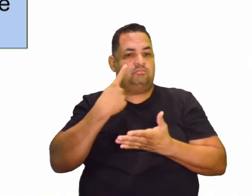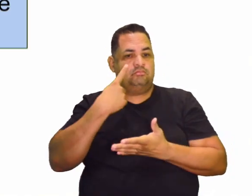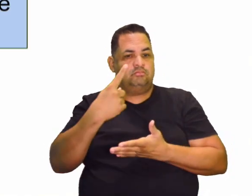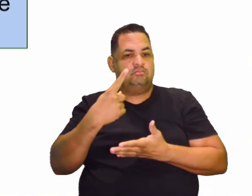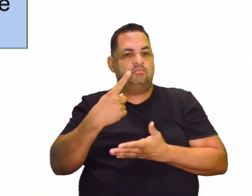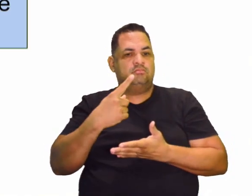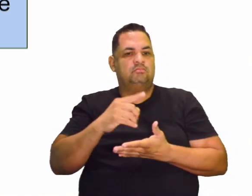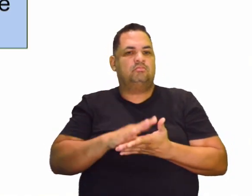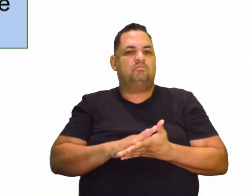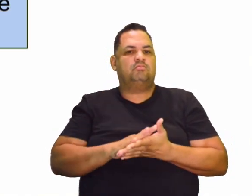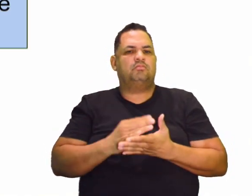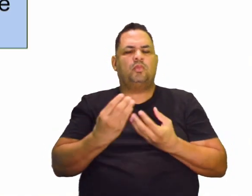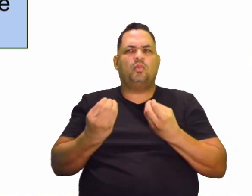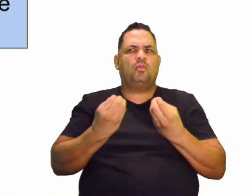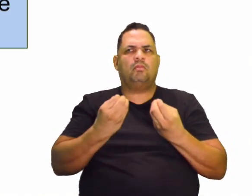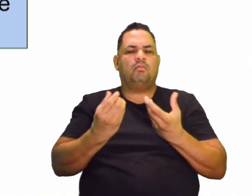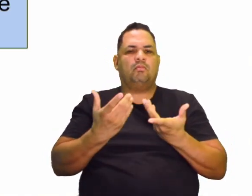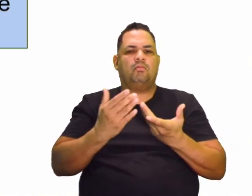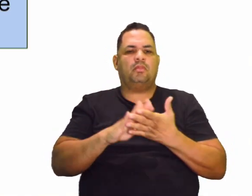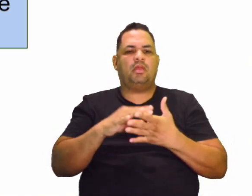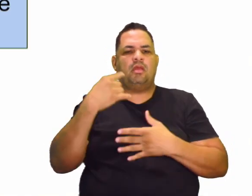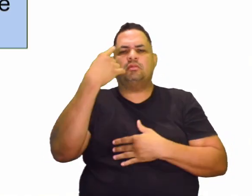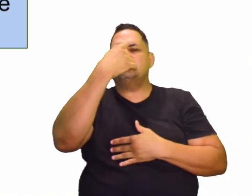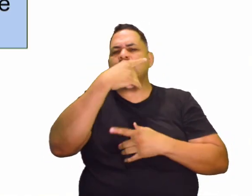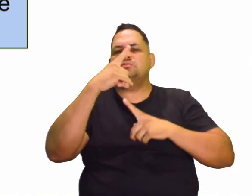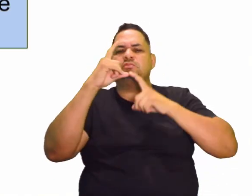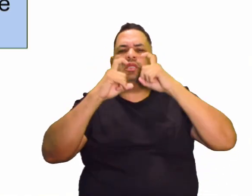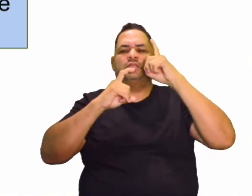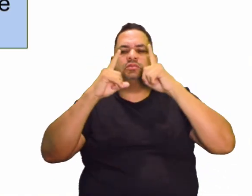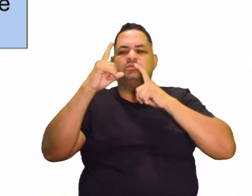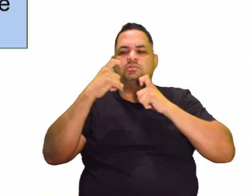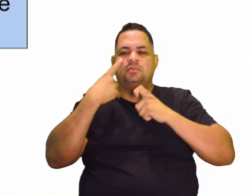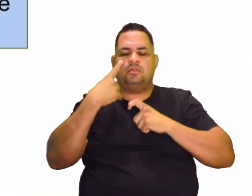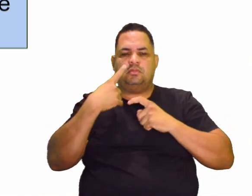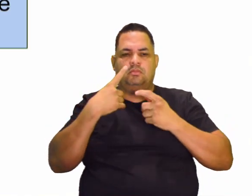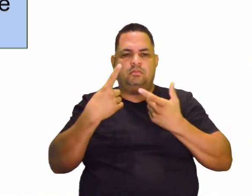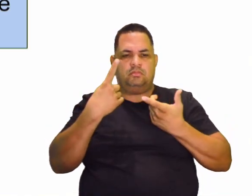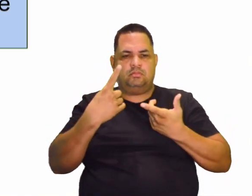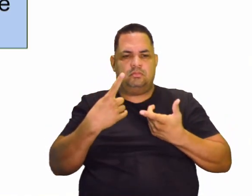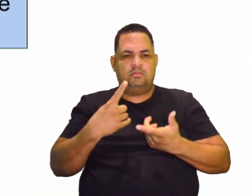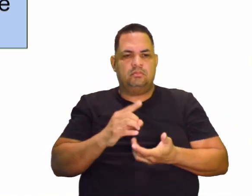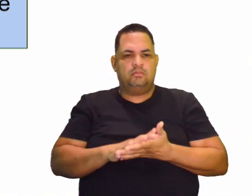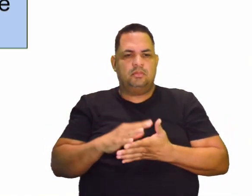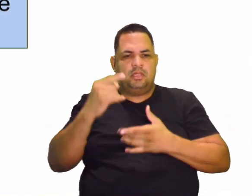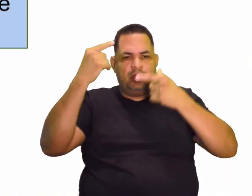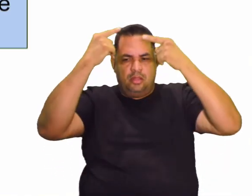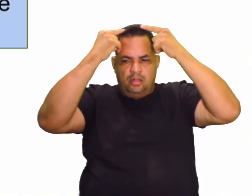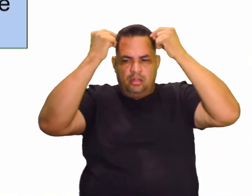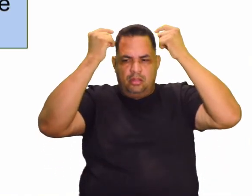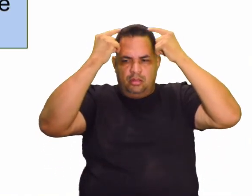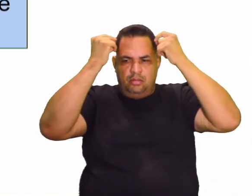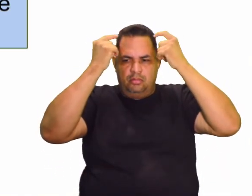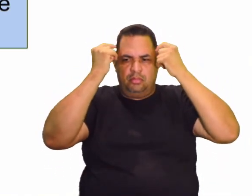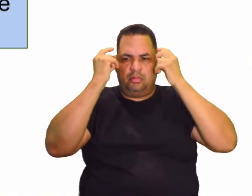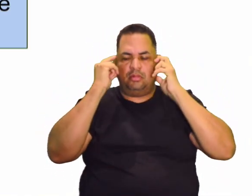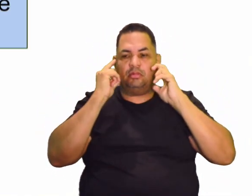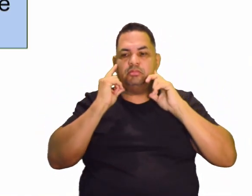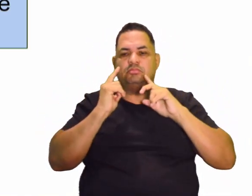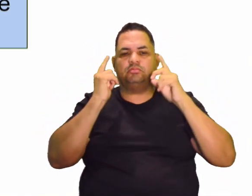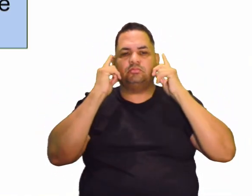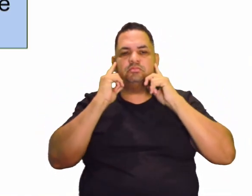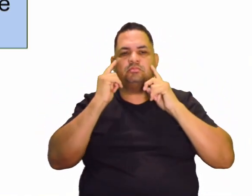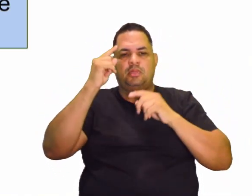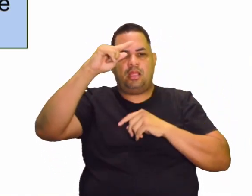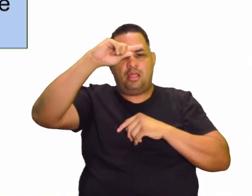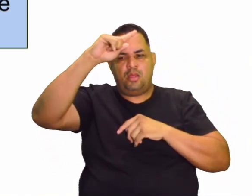ainda. Como assim, professor? A expressão. Olha, o movimento até, né, dos cabelos, aqui as ondas